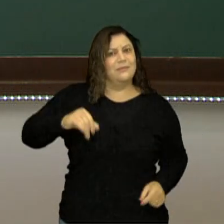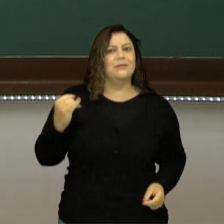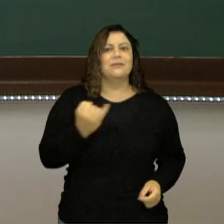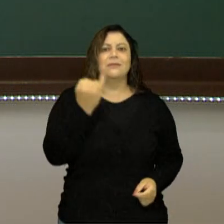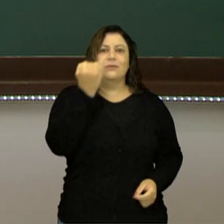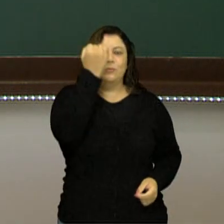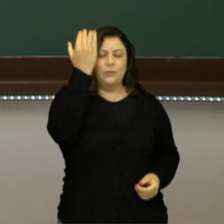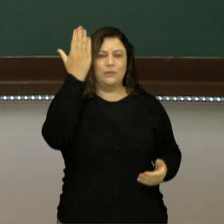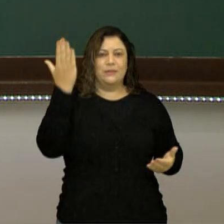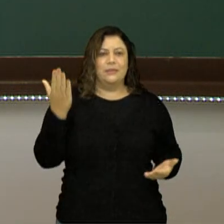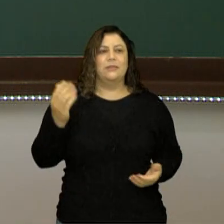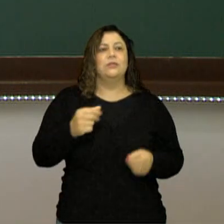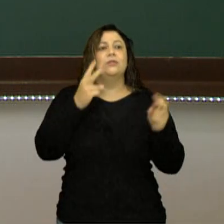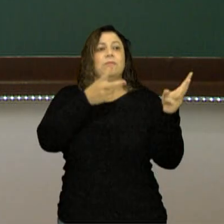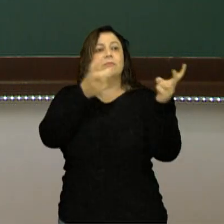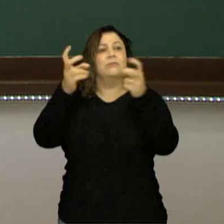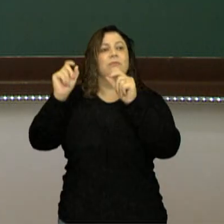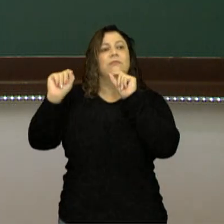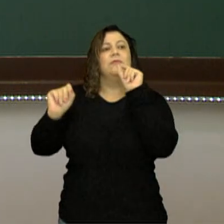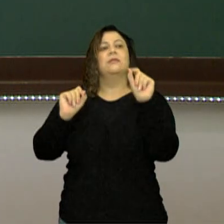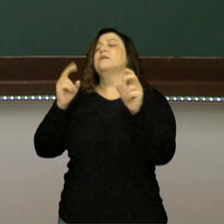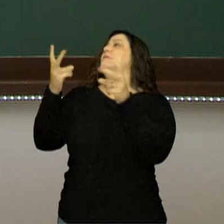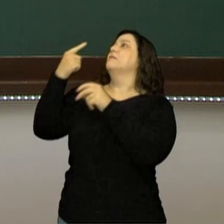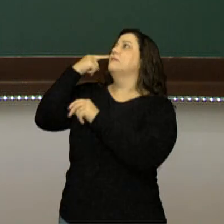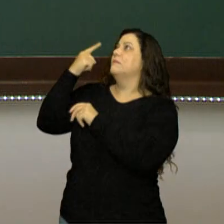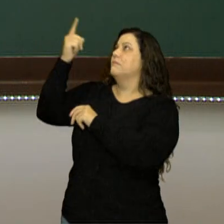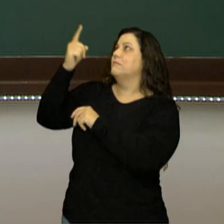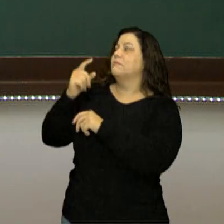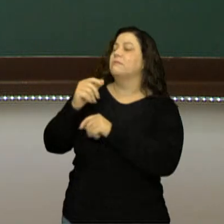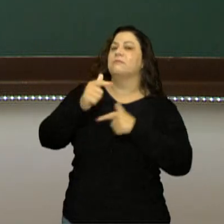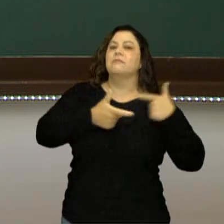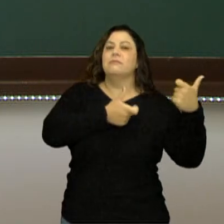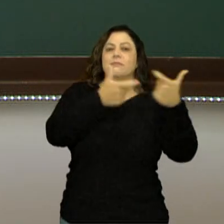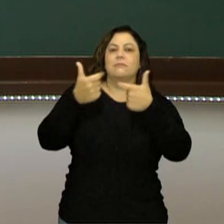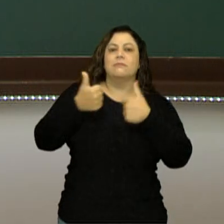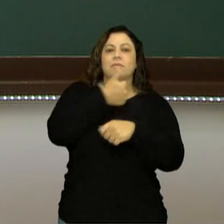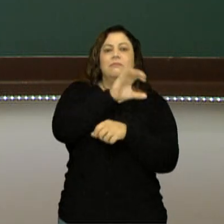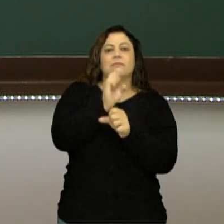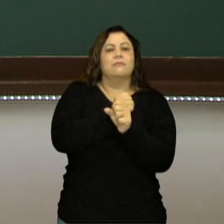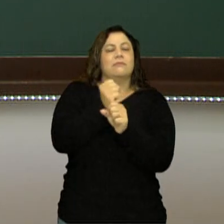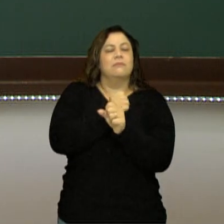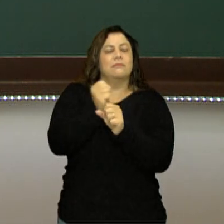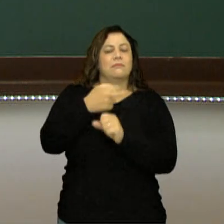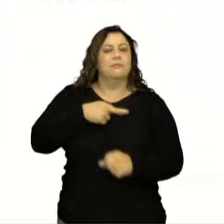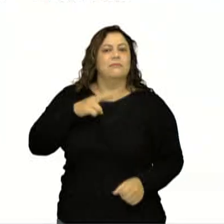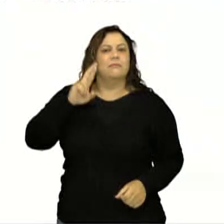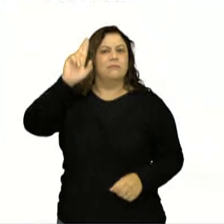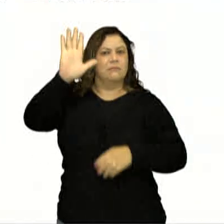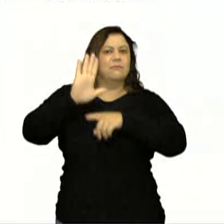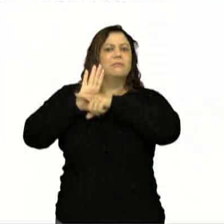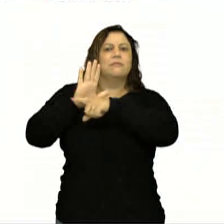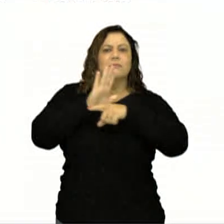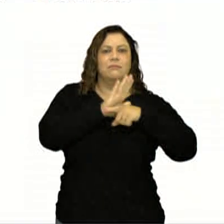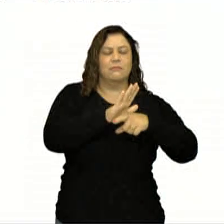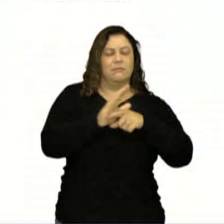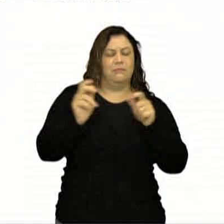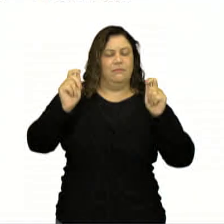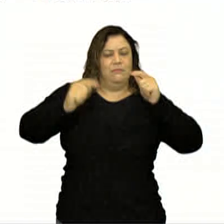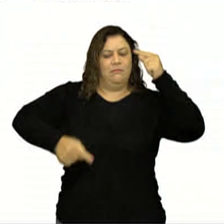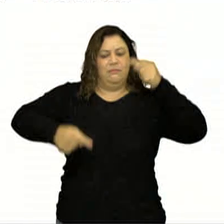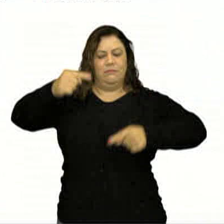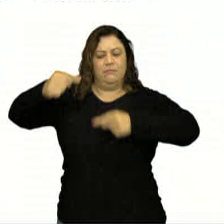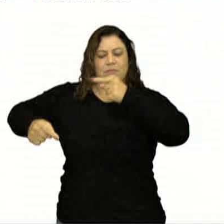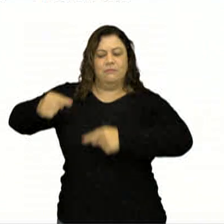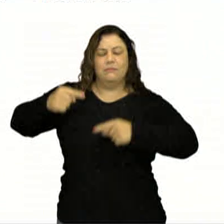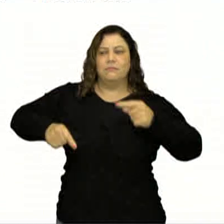importante. Veja, a Guerra dos 100 Anos, então, e a Guerra de Religião colaboraram para a centralização política